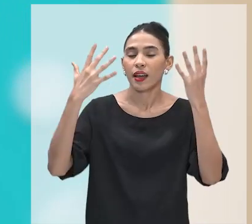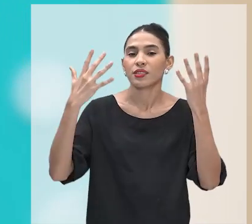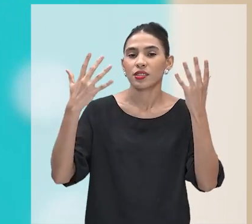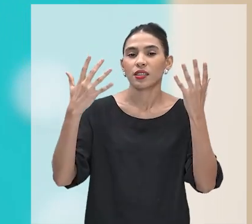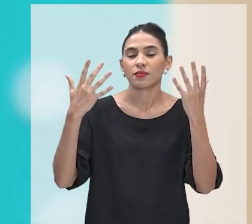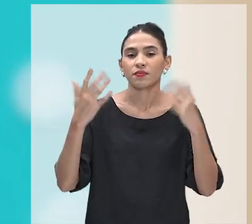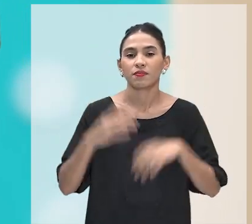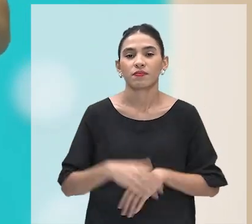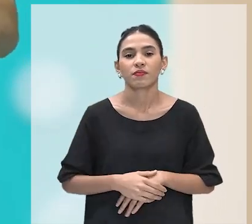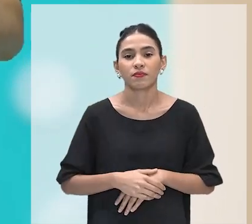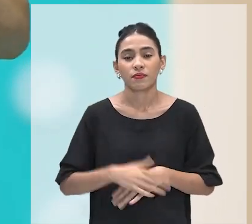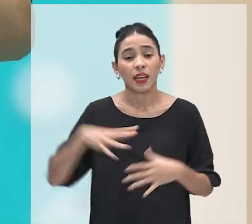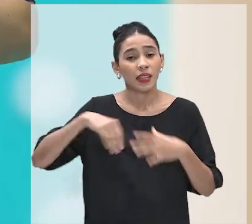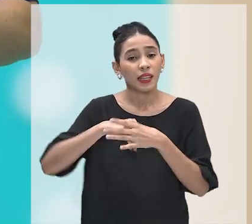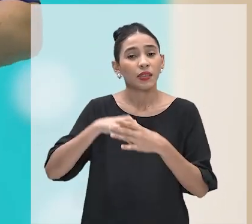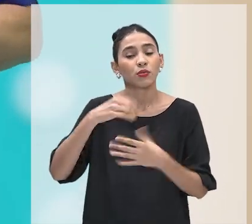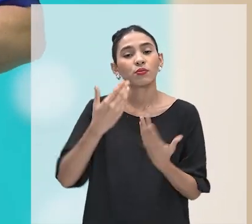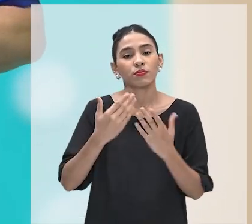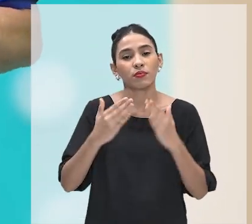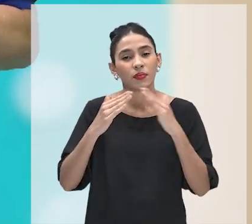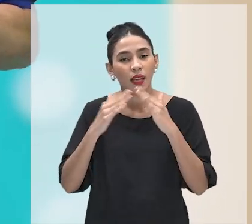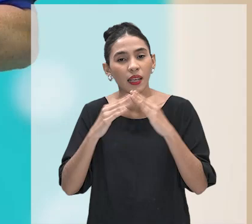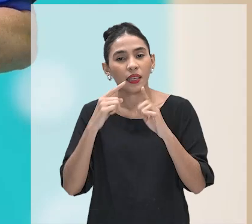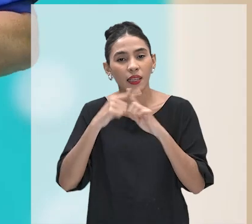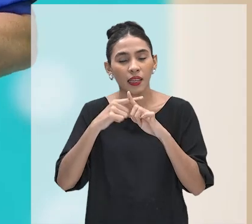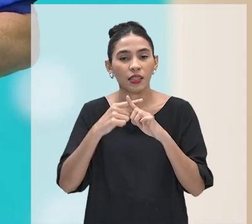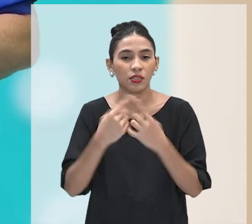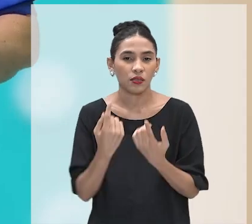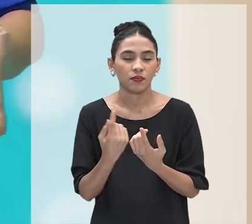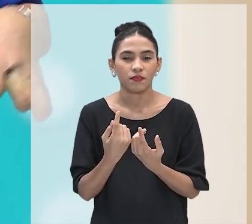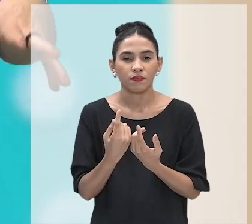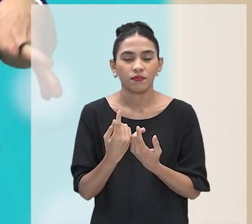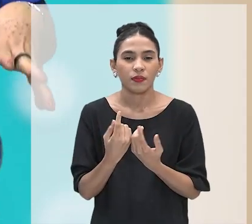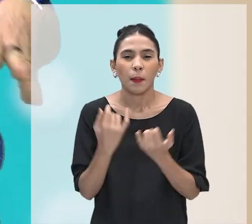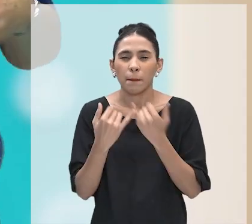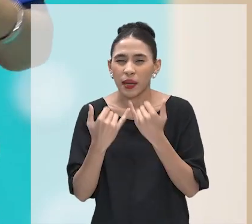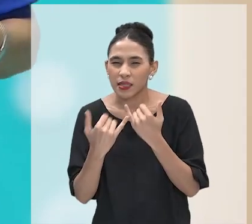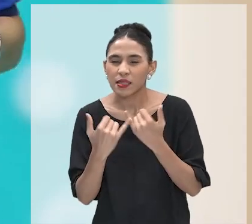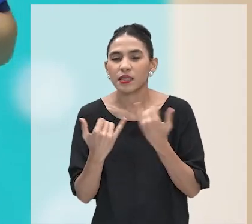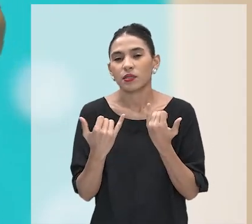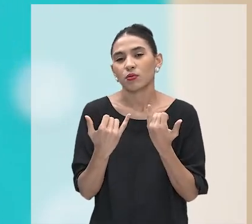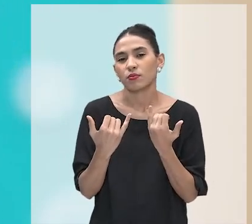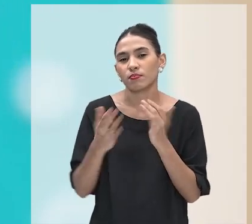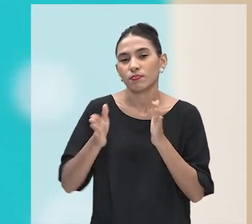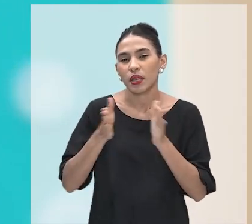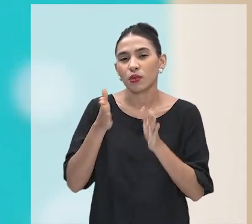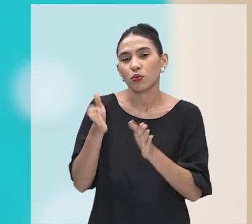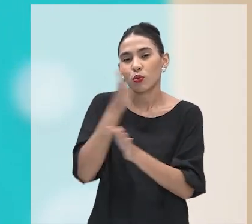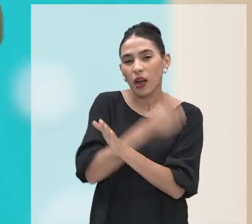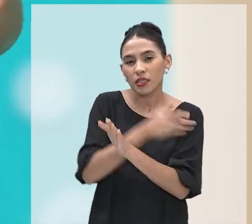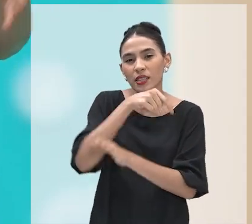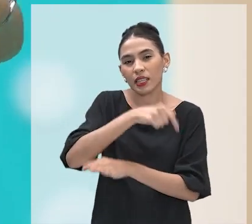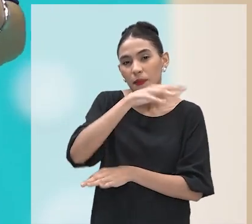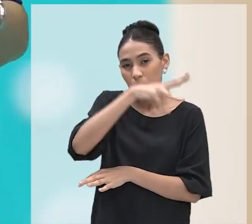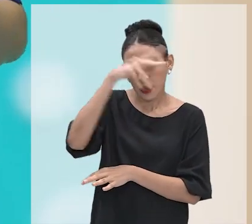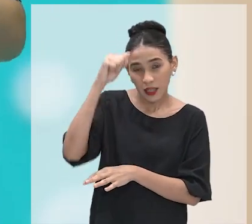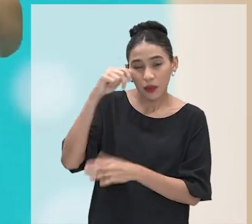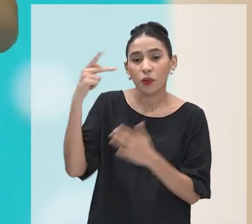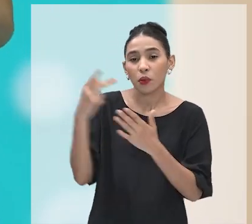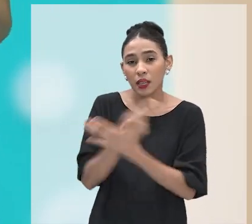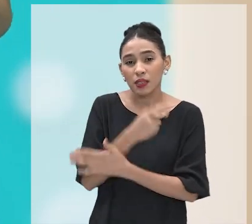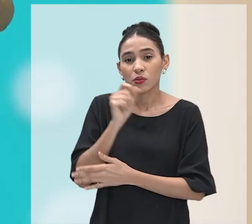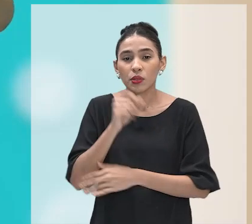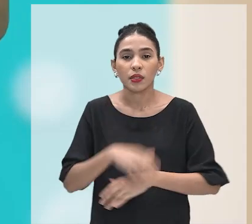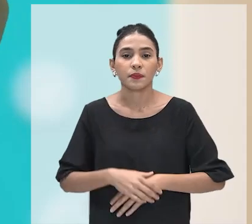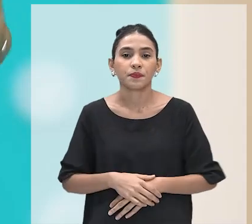na igreja. Vamos dizer que era a mesma coisa aqui em Manaus, naquele período. E aí, o que vai acontecer? De repente